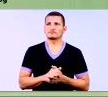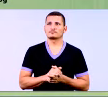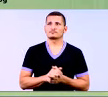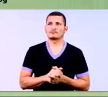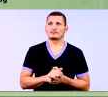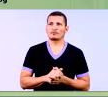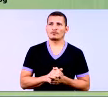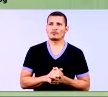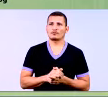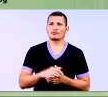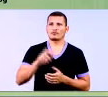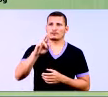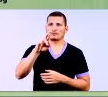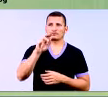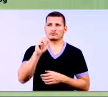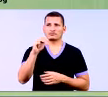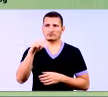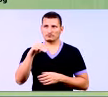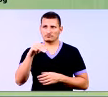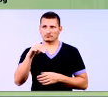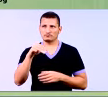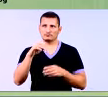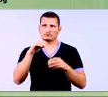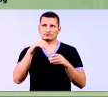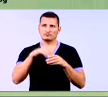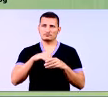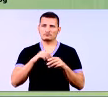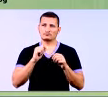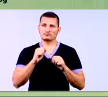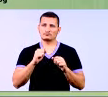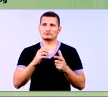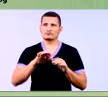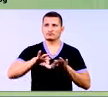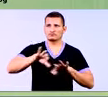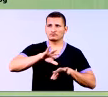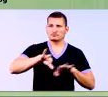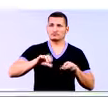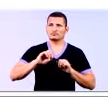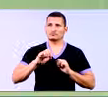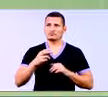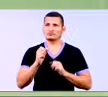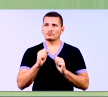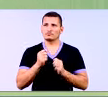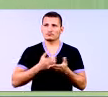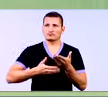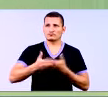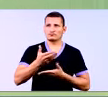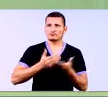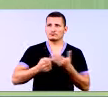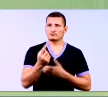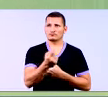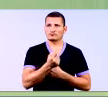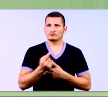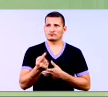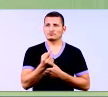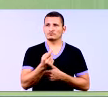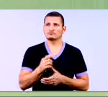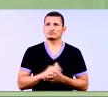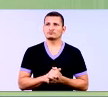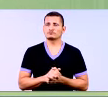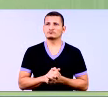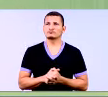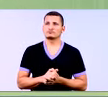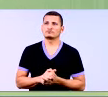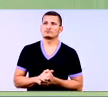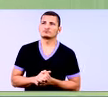As memórias internamente ela pode ser independentes para cada núcleo, pode ser compartilhadas por um núcleo individualmente. Além